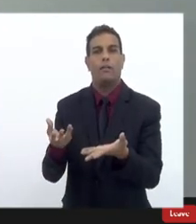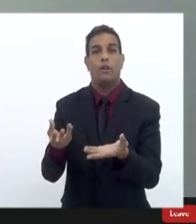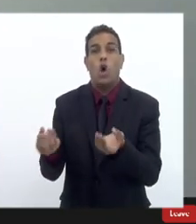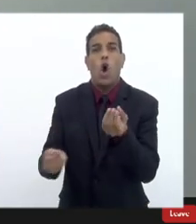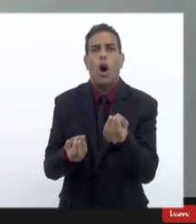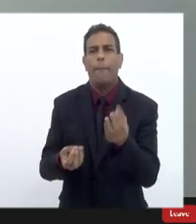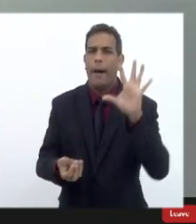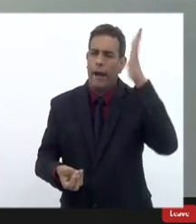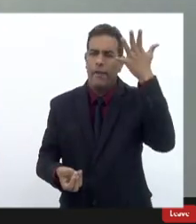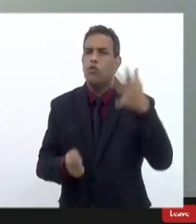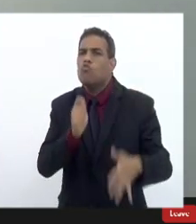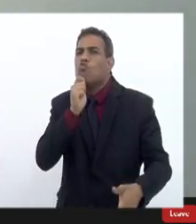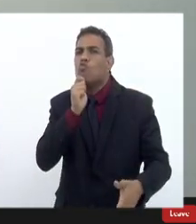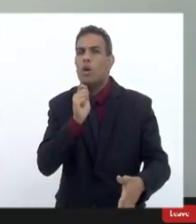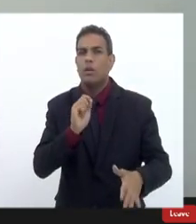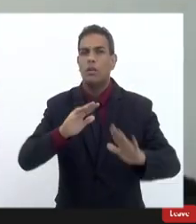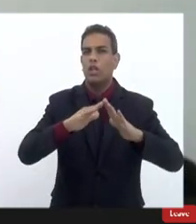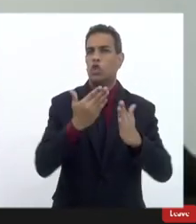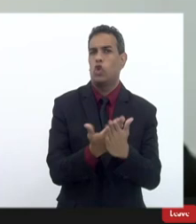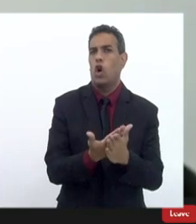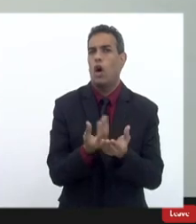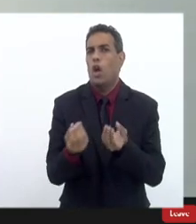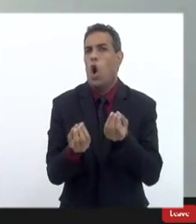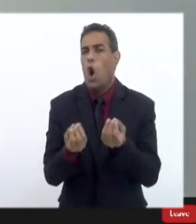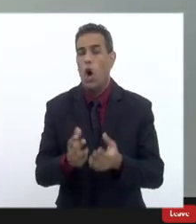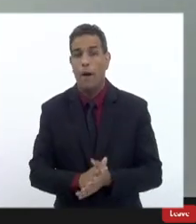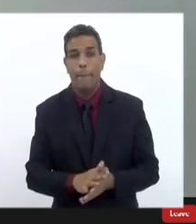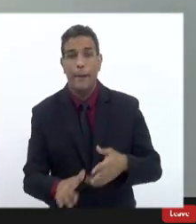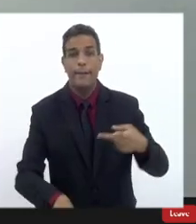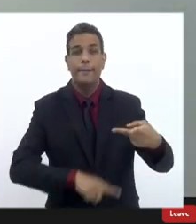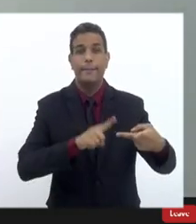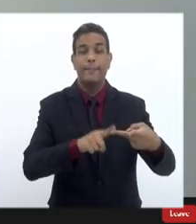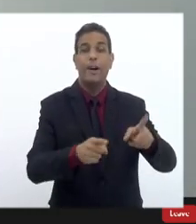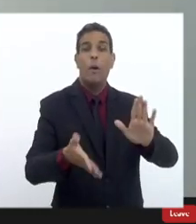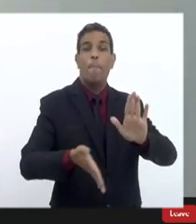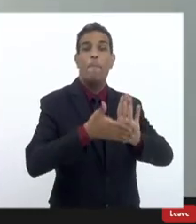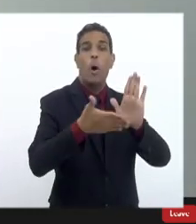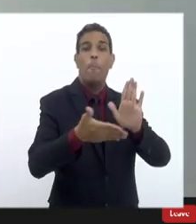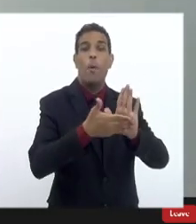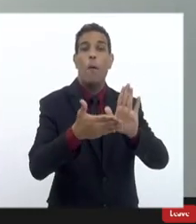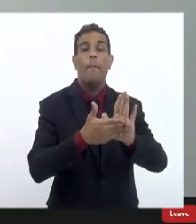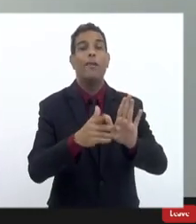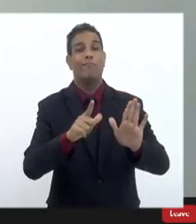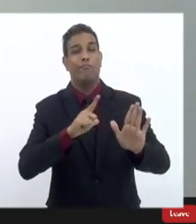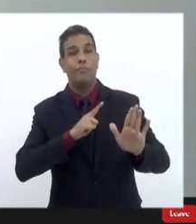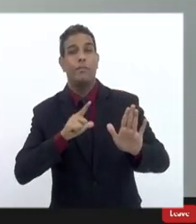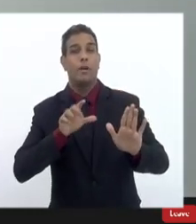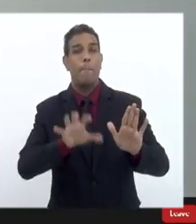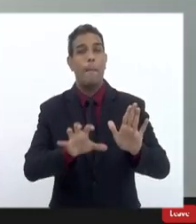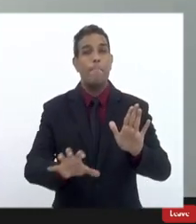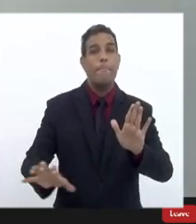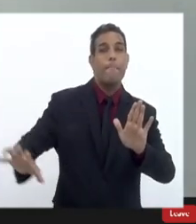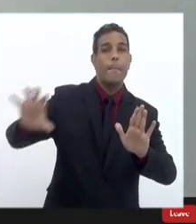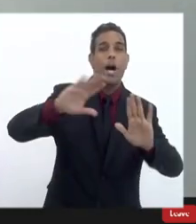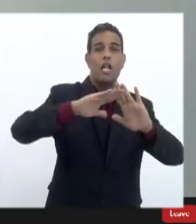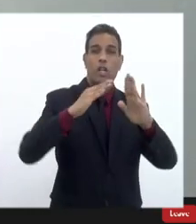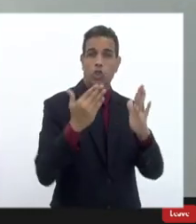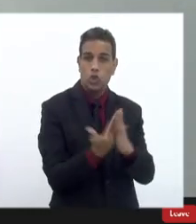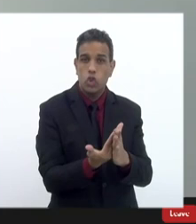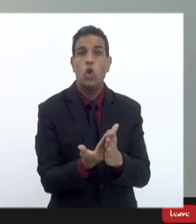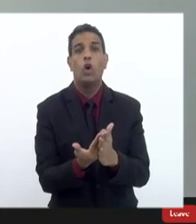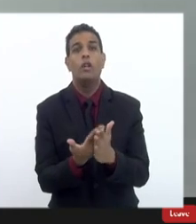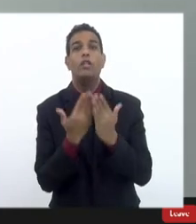meninas. Em relação também, segunda proposta de construção de escolas, a gente já verificou isso, já fez até